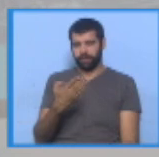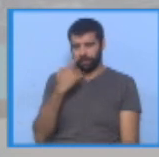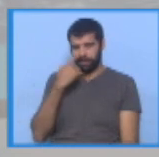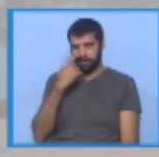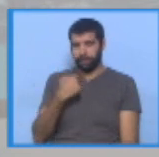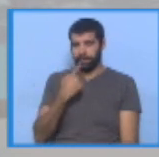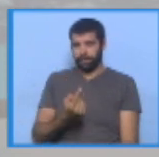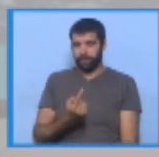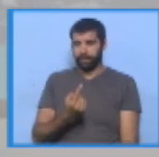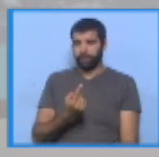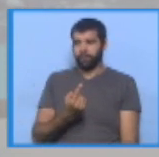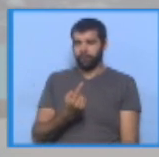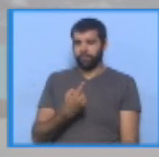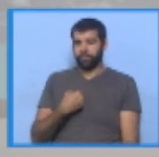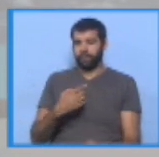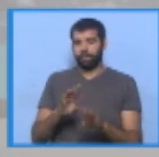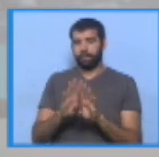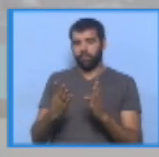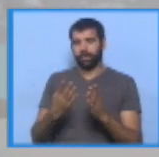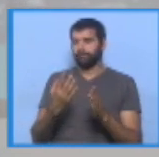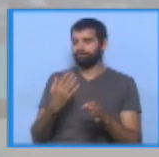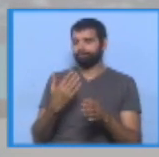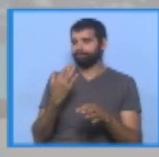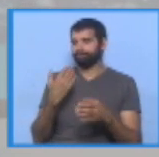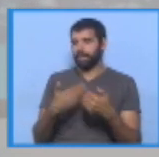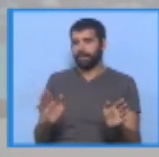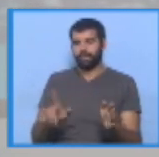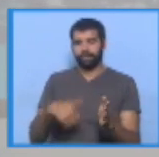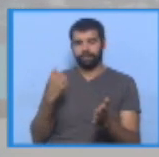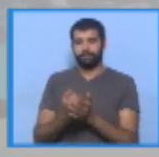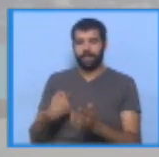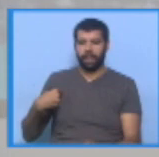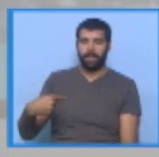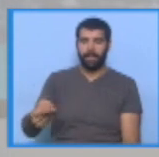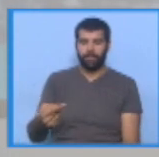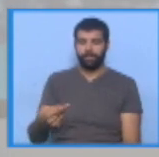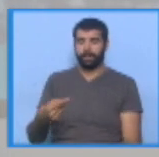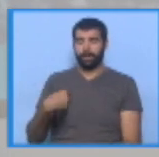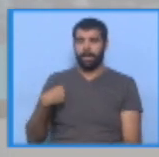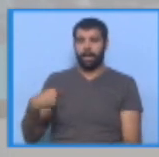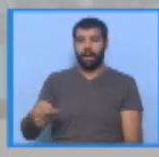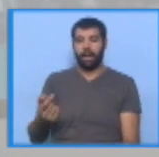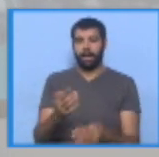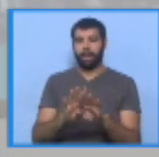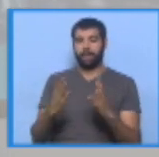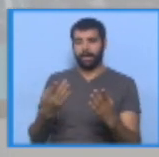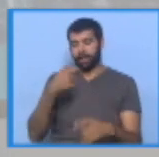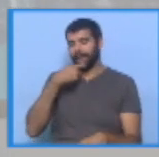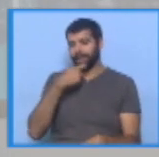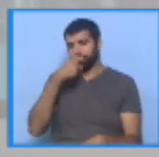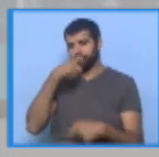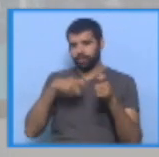diz que a porta da fé está sempre aberta e, de facto, a casa da mãe, de Nossa Senhora dos Remédios, está sempre aberta para as pessoas